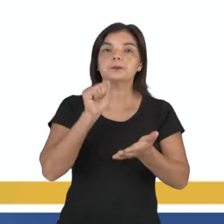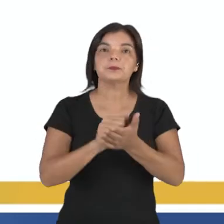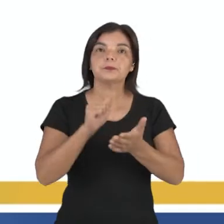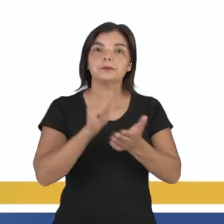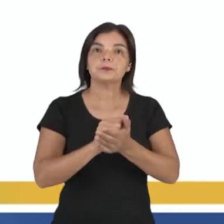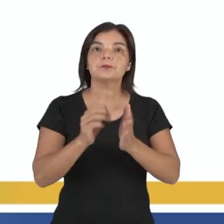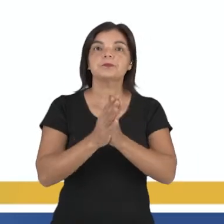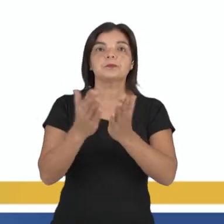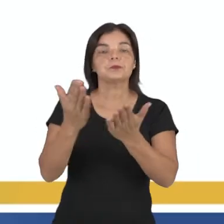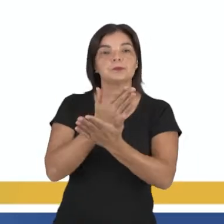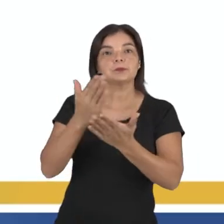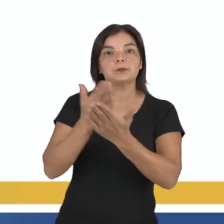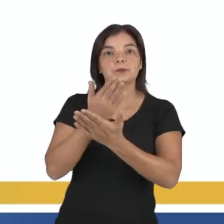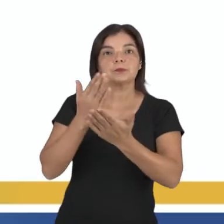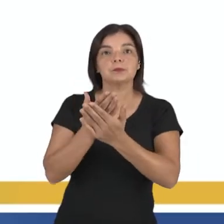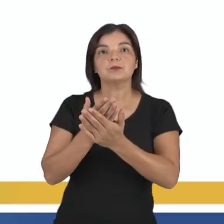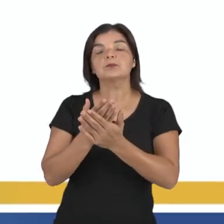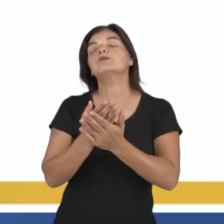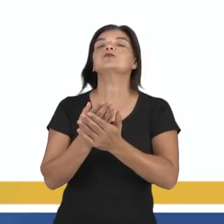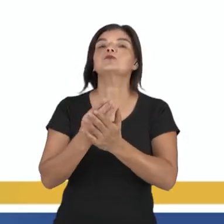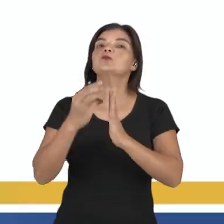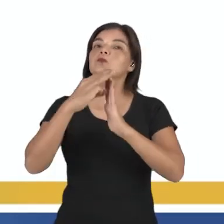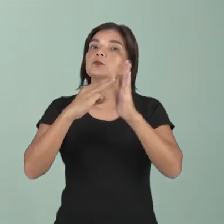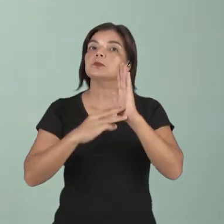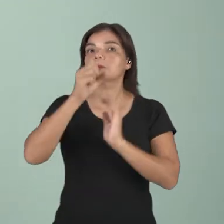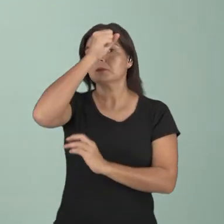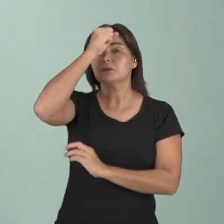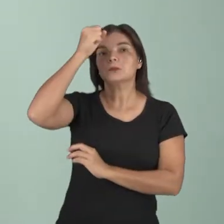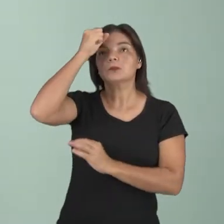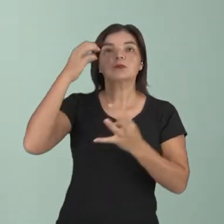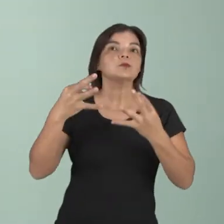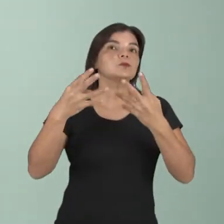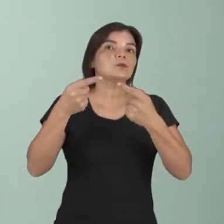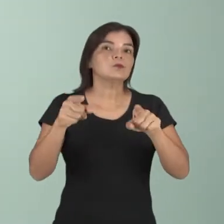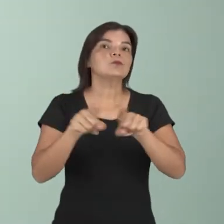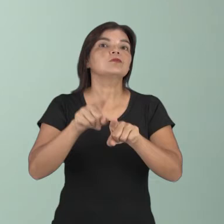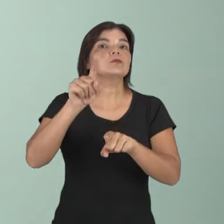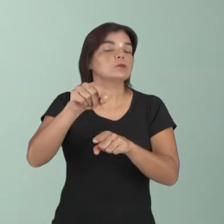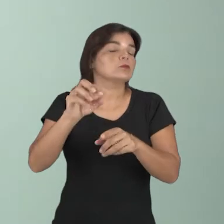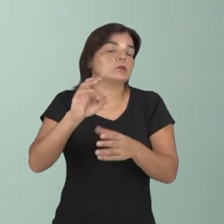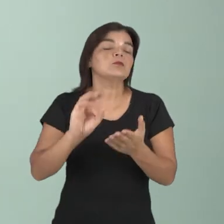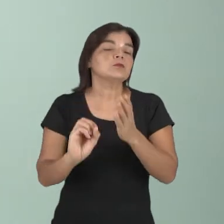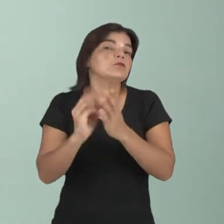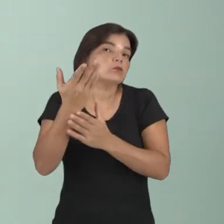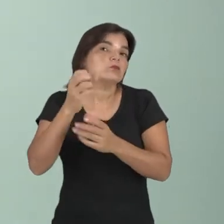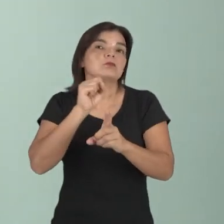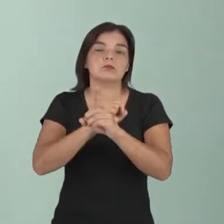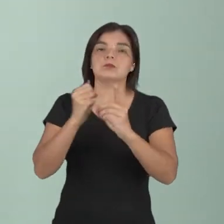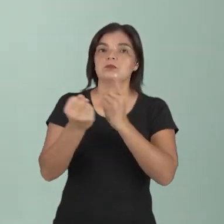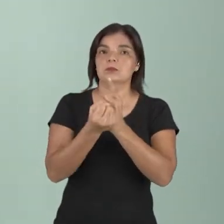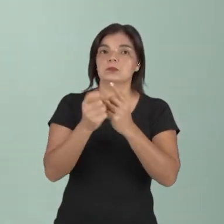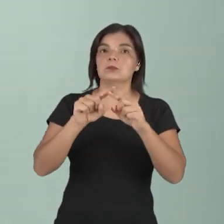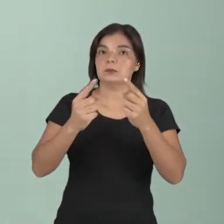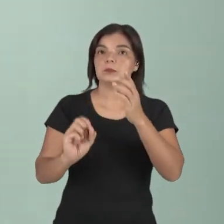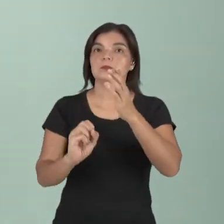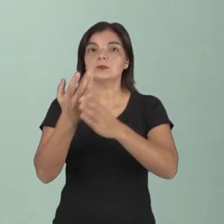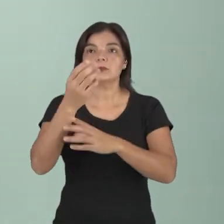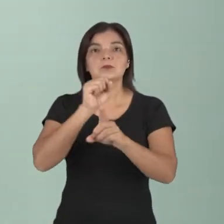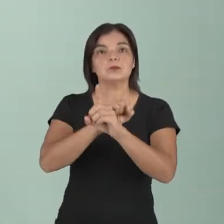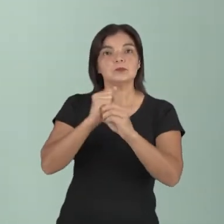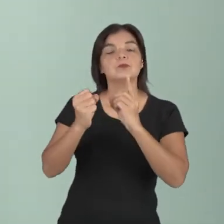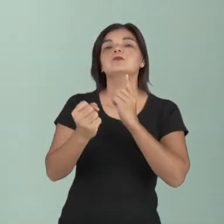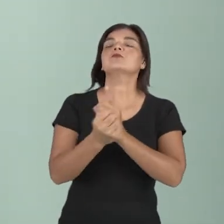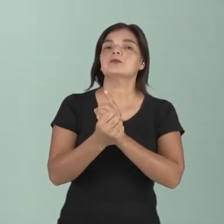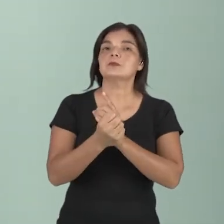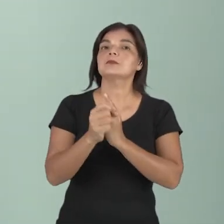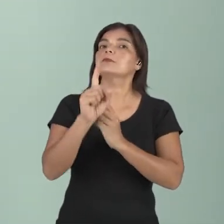na obra As Regras do Método Sociológico, nem todo fato é um fato social. E os fatos